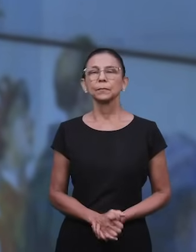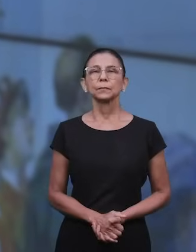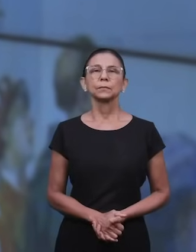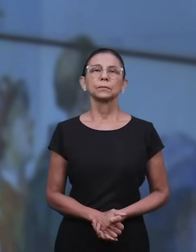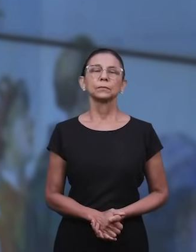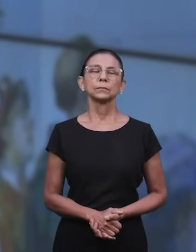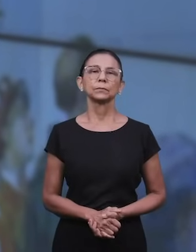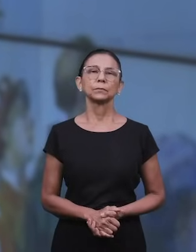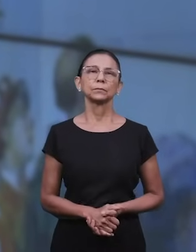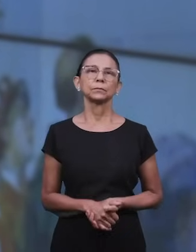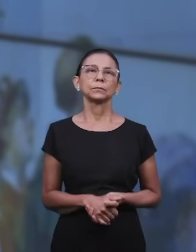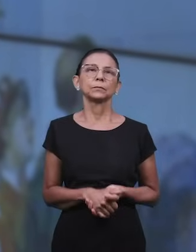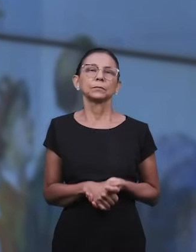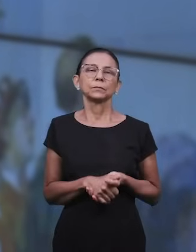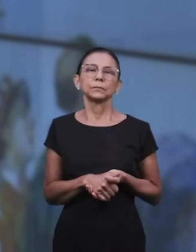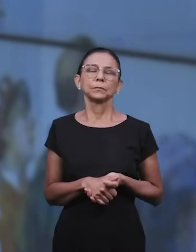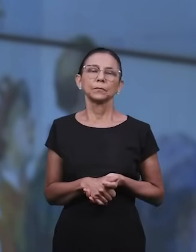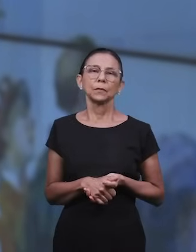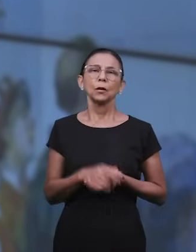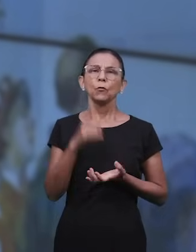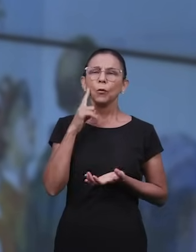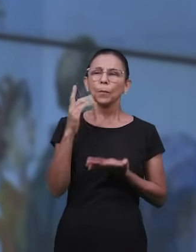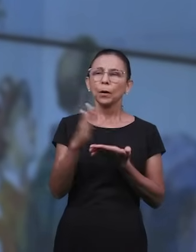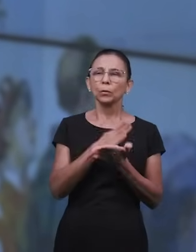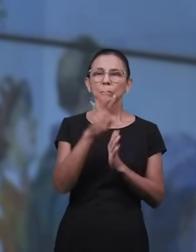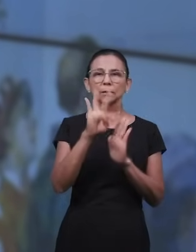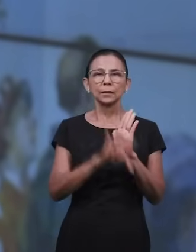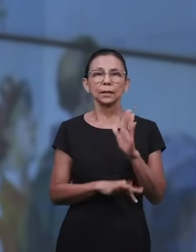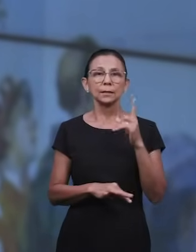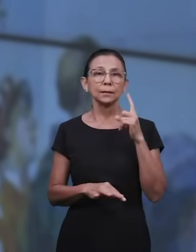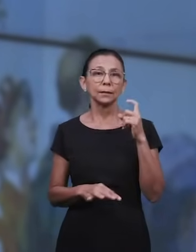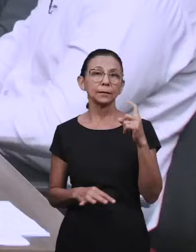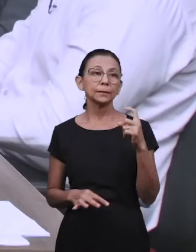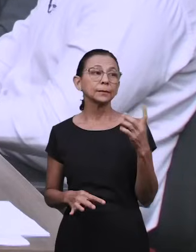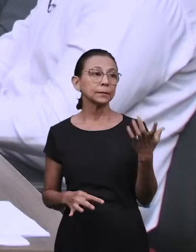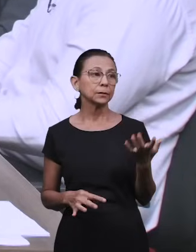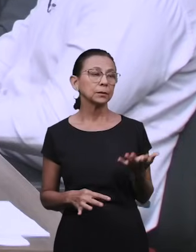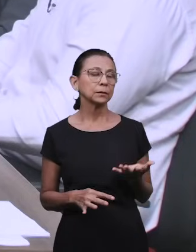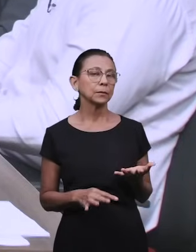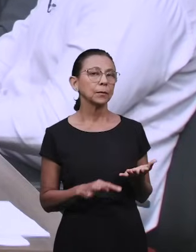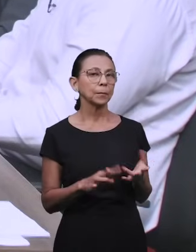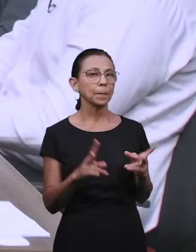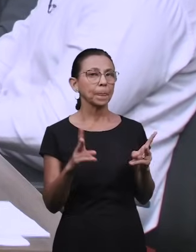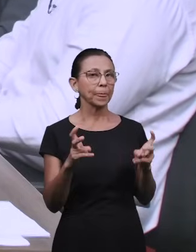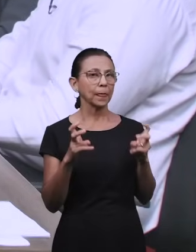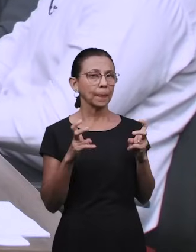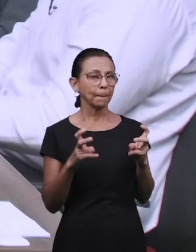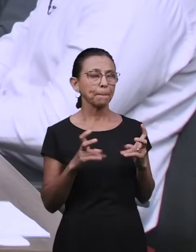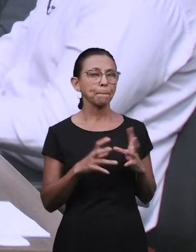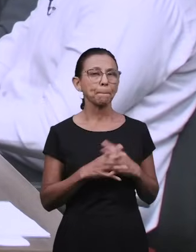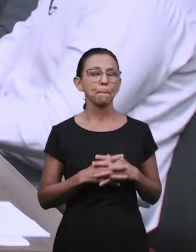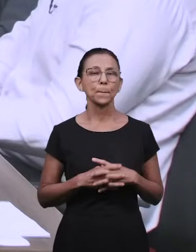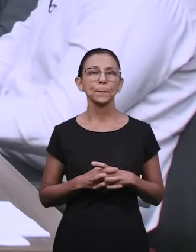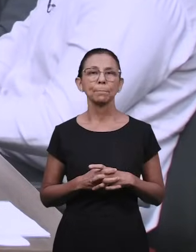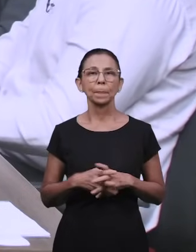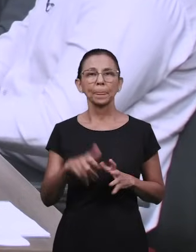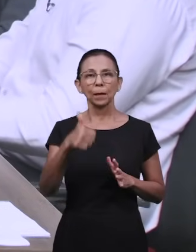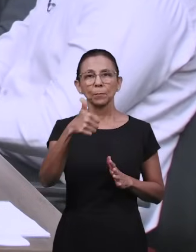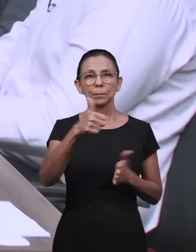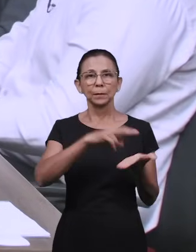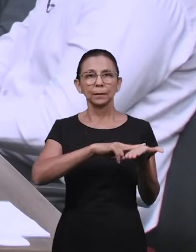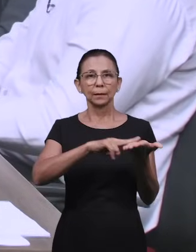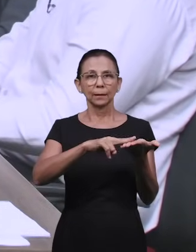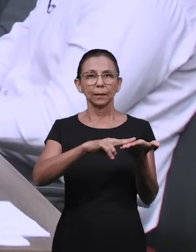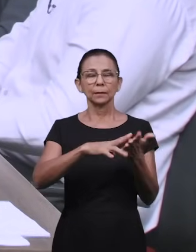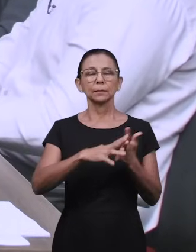A Bíblia nos traz alguns textos aqui bem interessantes a respeito disso. Nós podemos identificar aqui, irmãos, por exemplo,